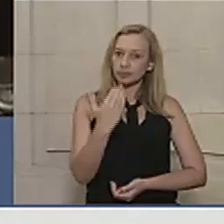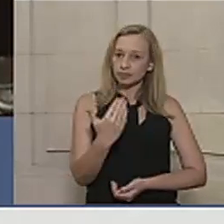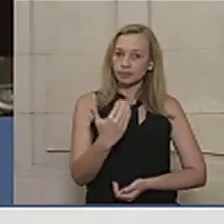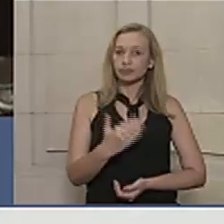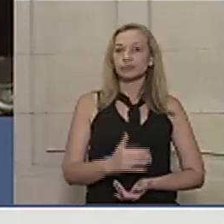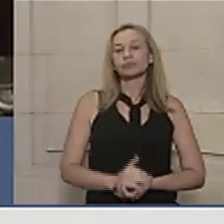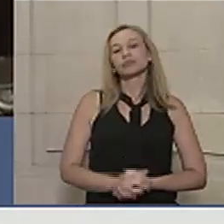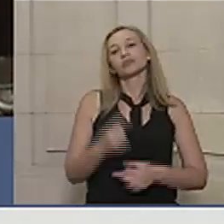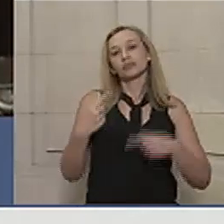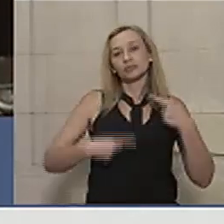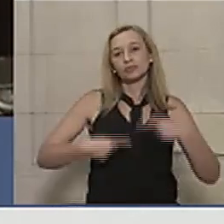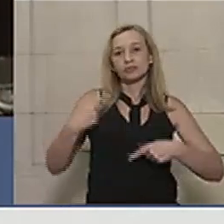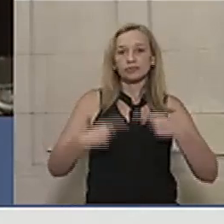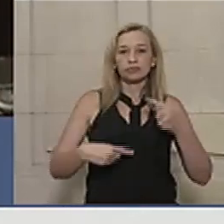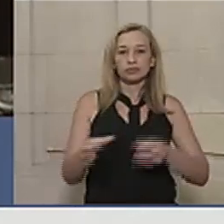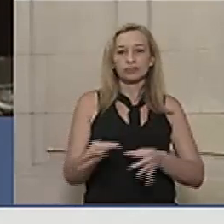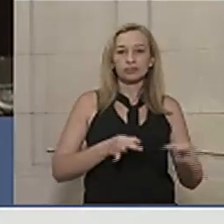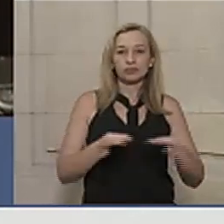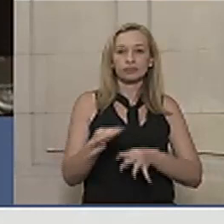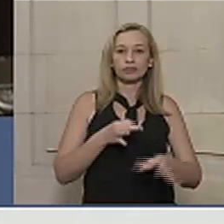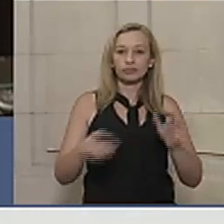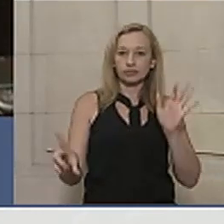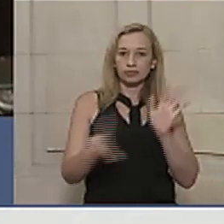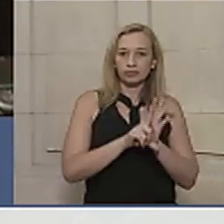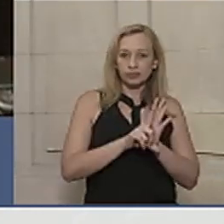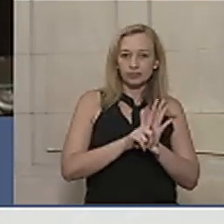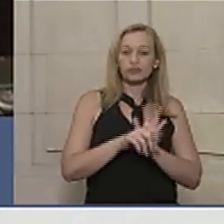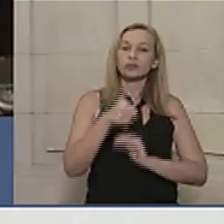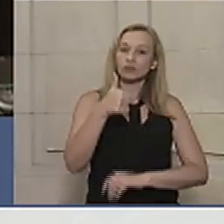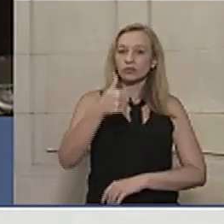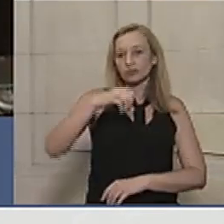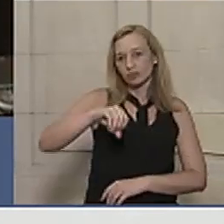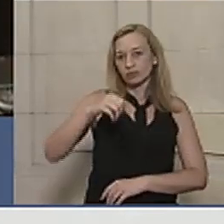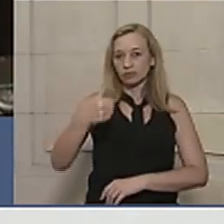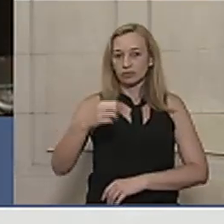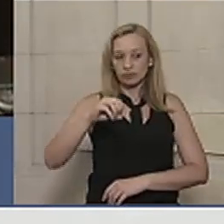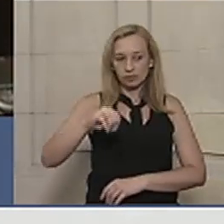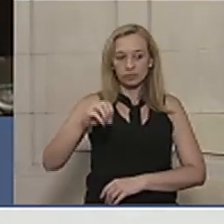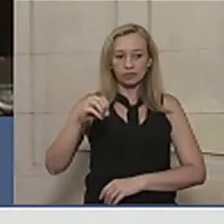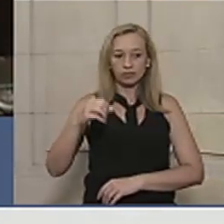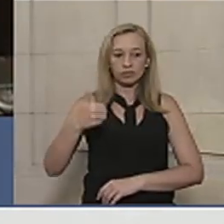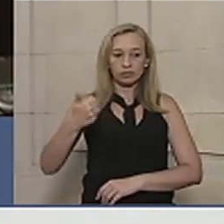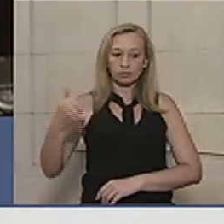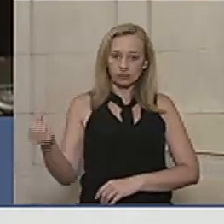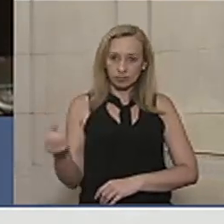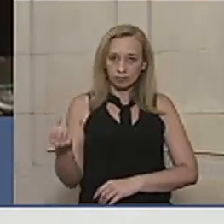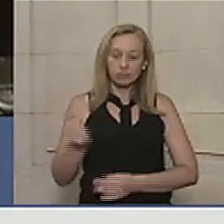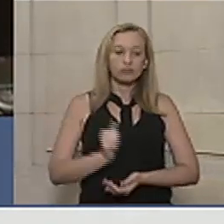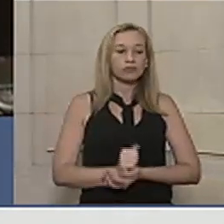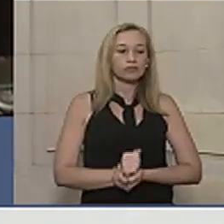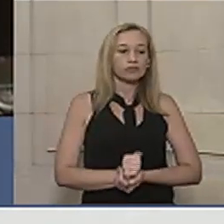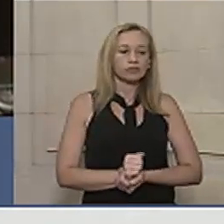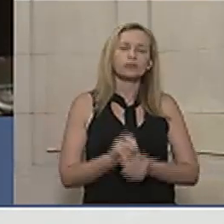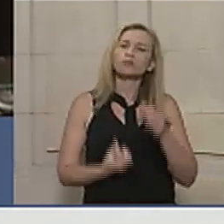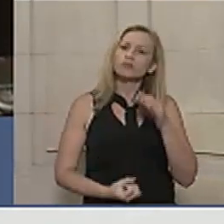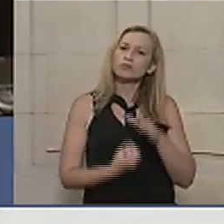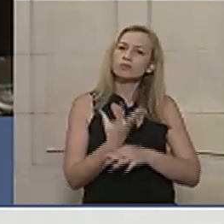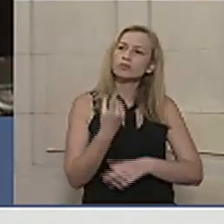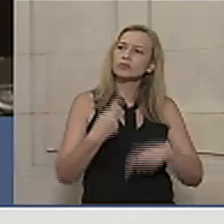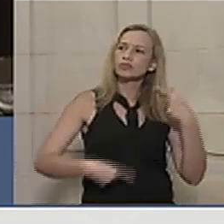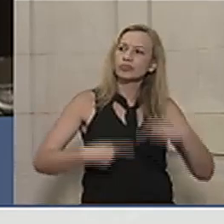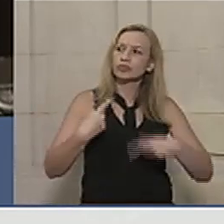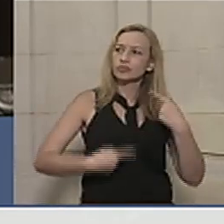solicitei a discussão do projeto de lei 1909A de 2016, que cria a